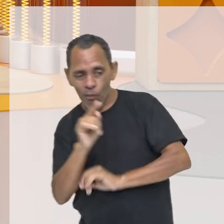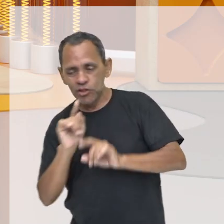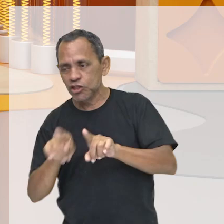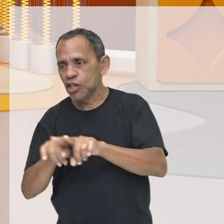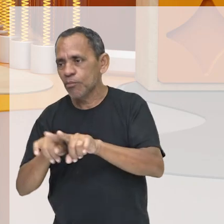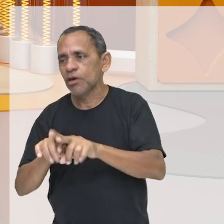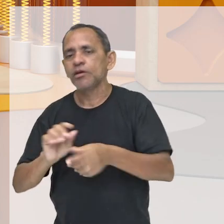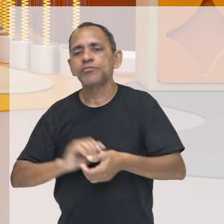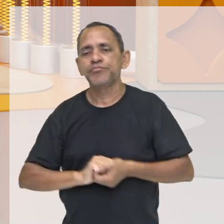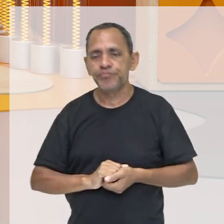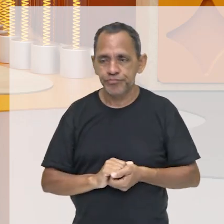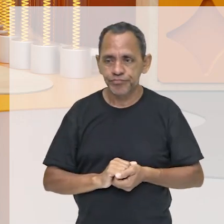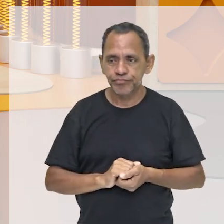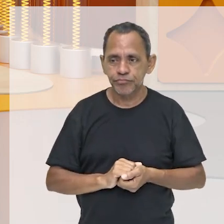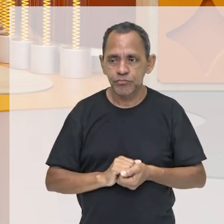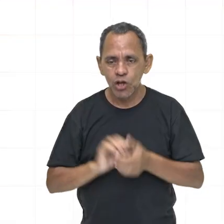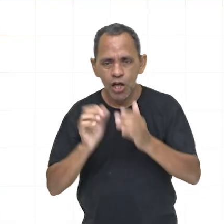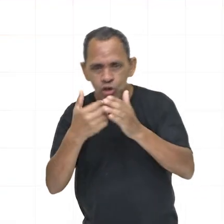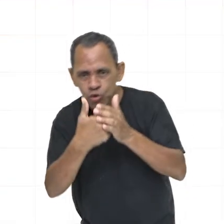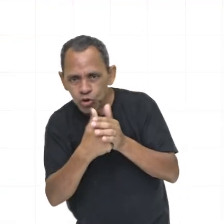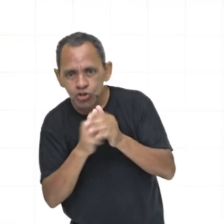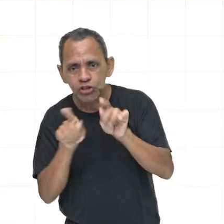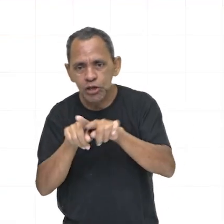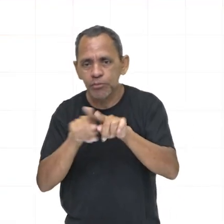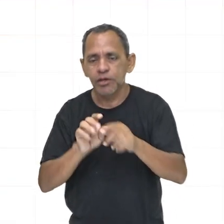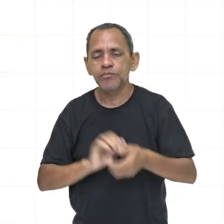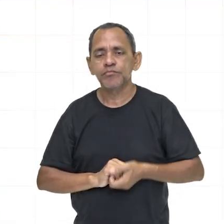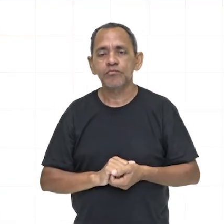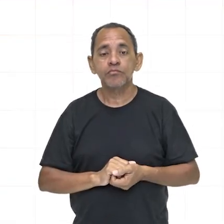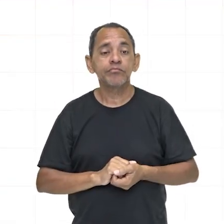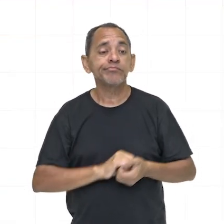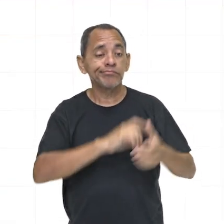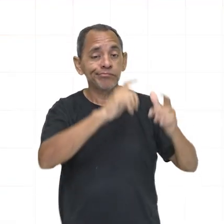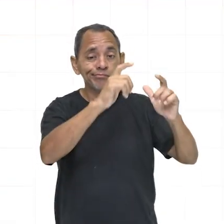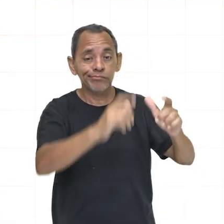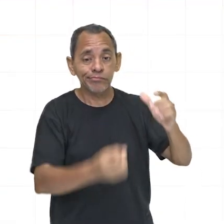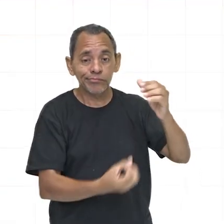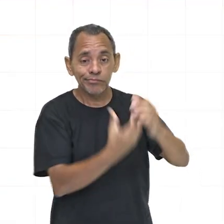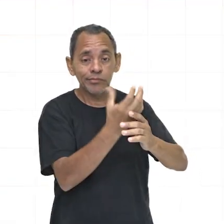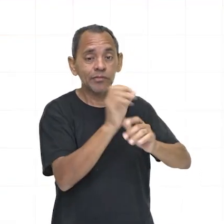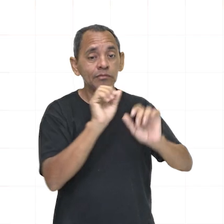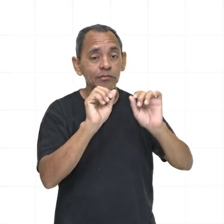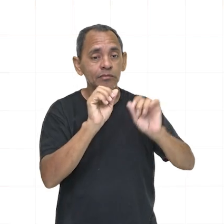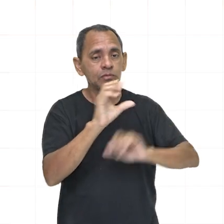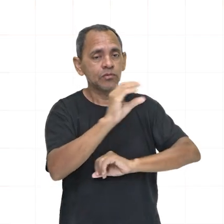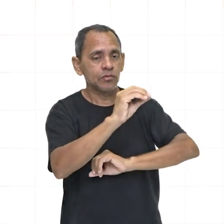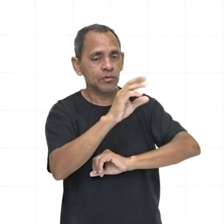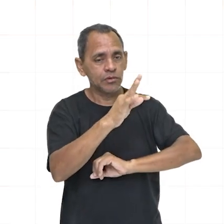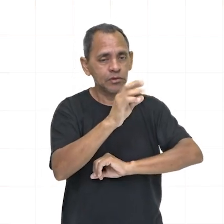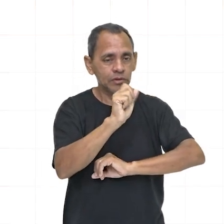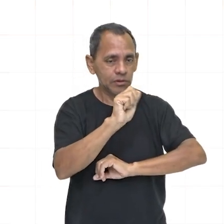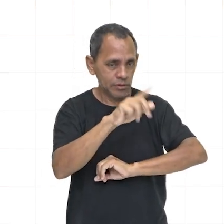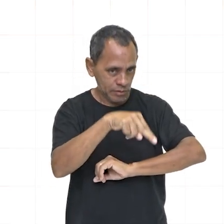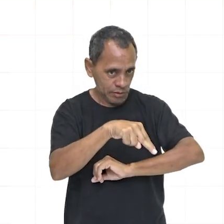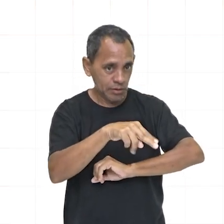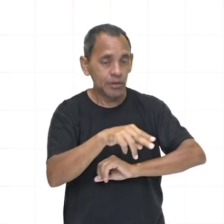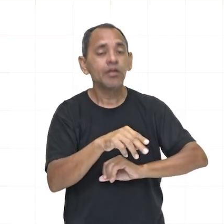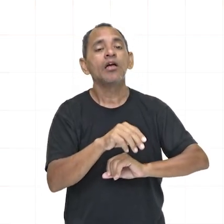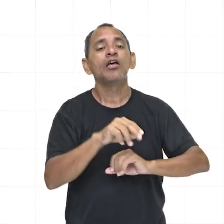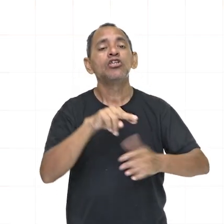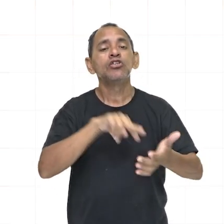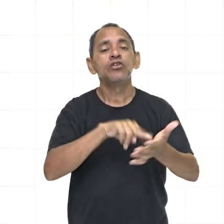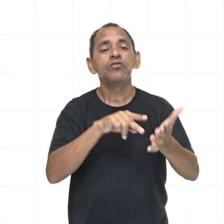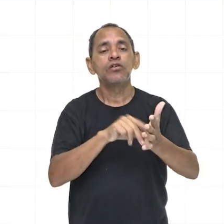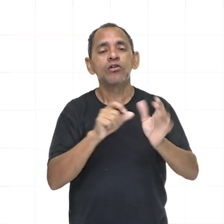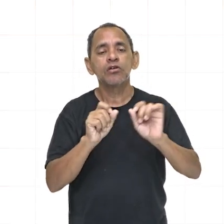diante. Mas, muito bem, o que era a OTAN especificamente? Era a organização do Tratado do